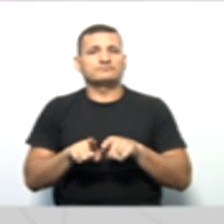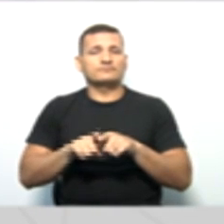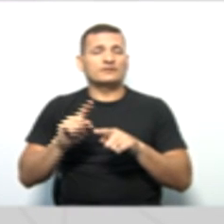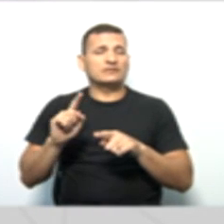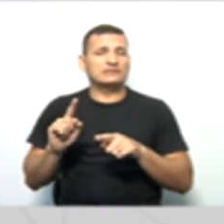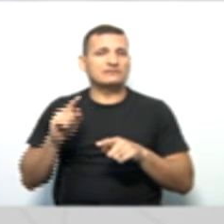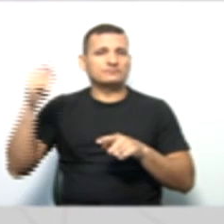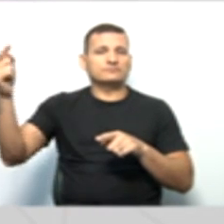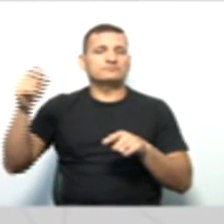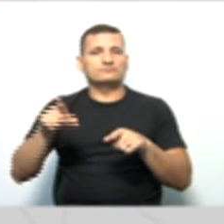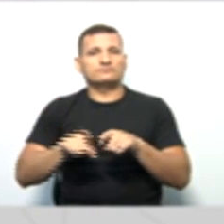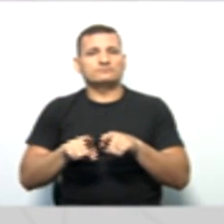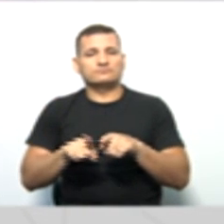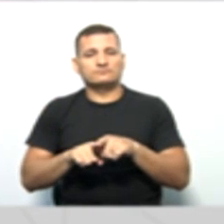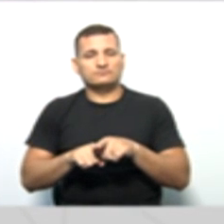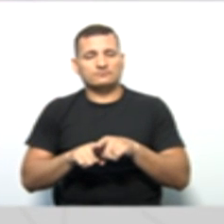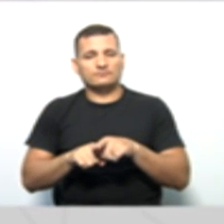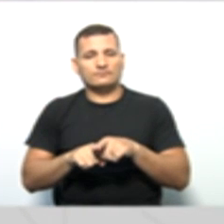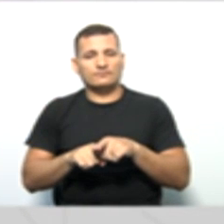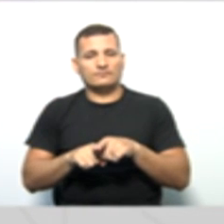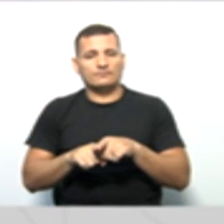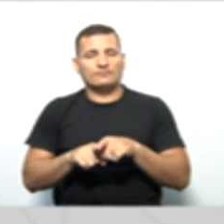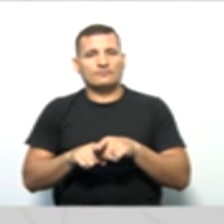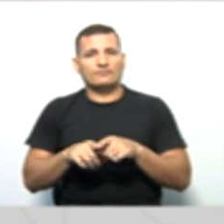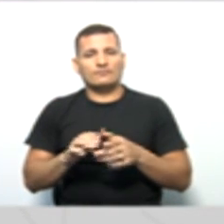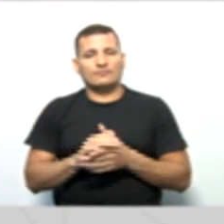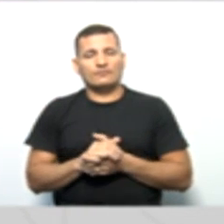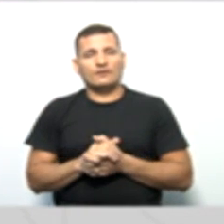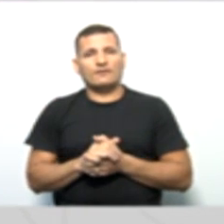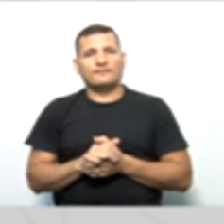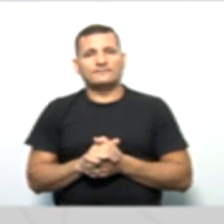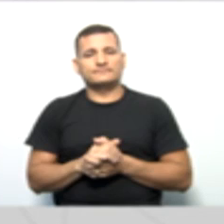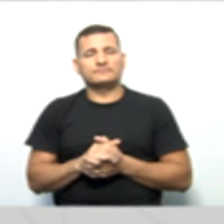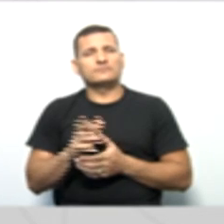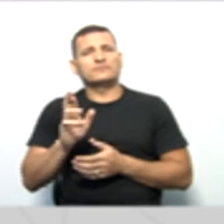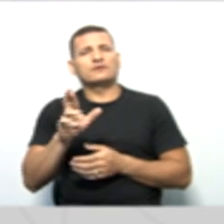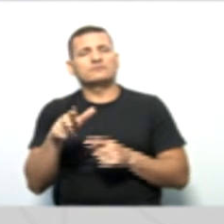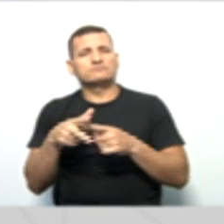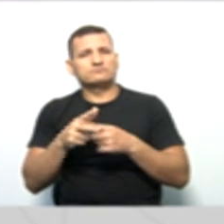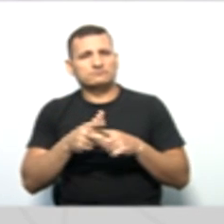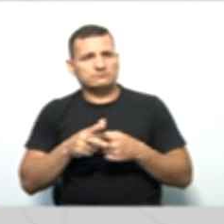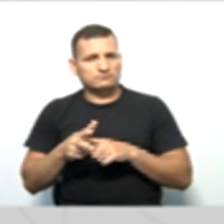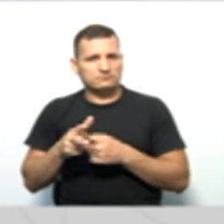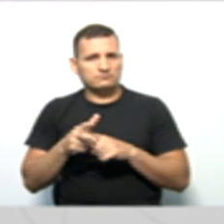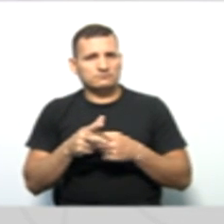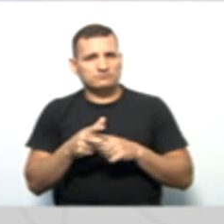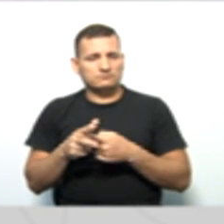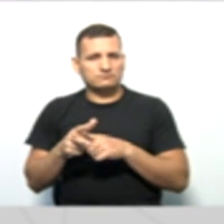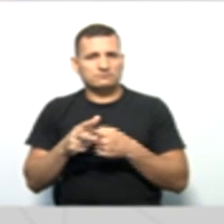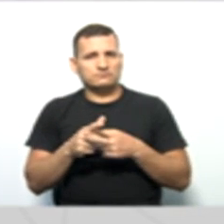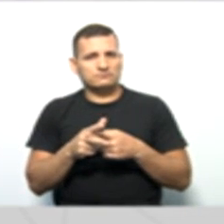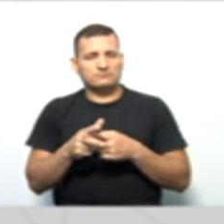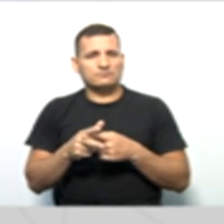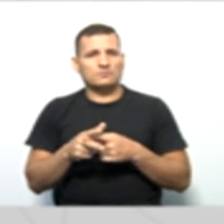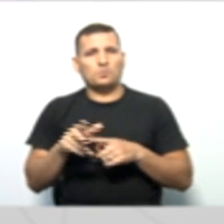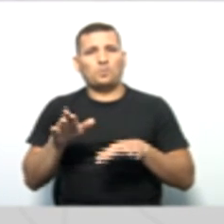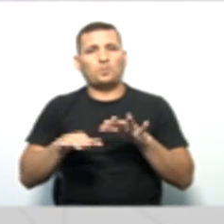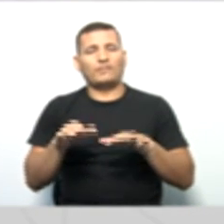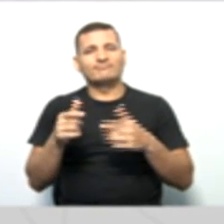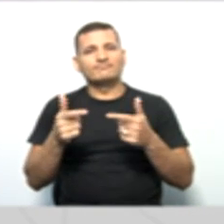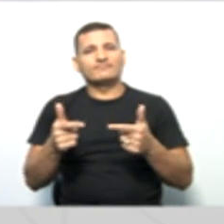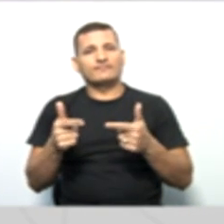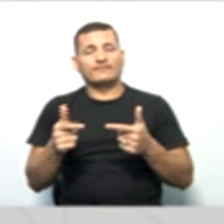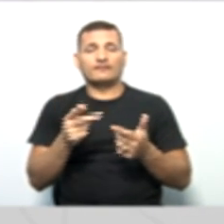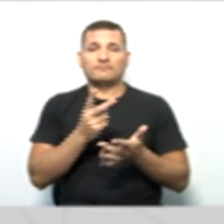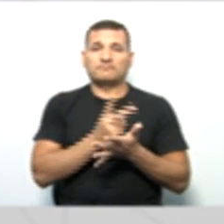frente, tá? Aquele que geralmente já não faz parte do processo, quem for dar essa manutenção, no sistema. Às vezes dá sorte de ser a mesma